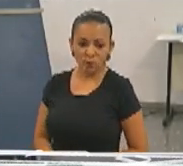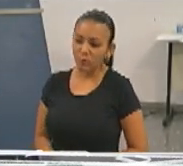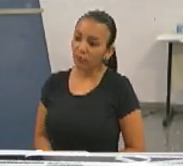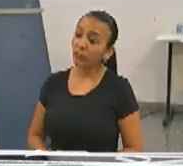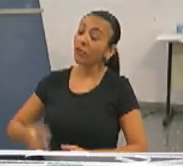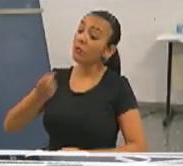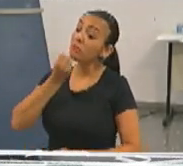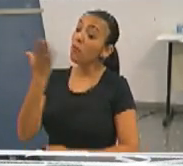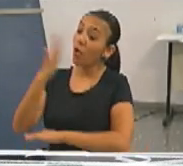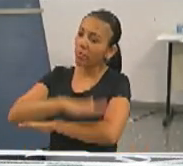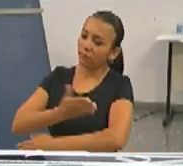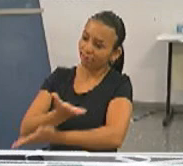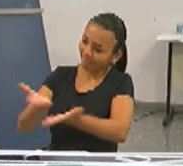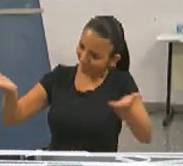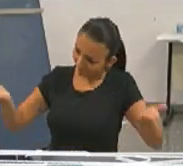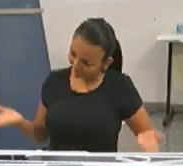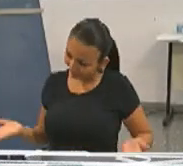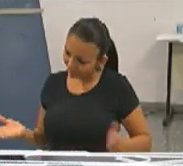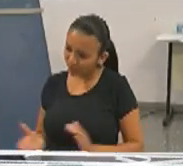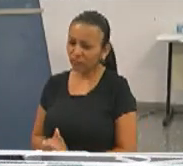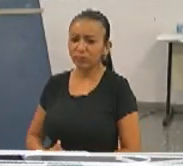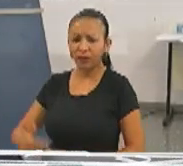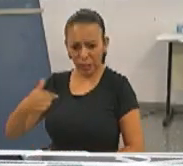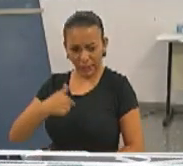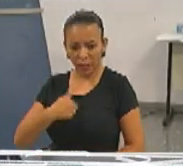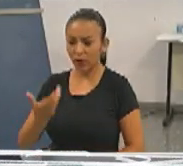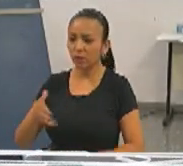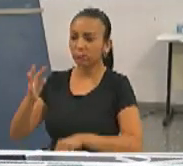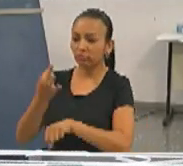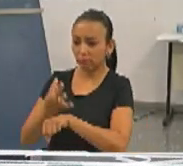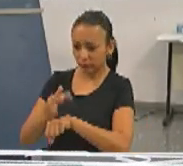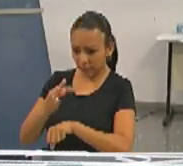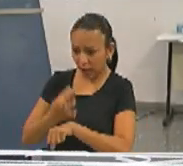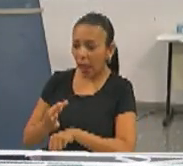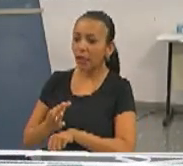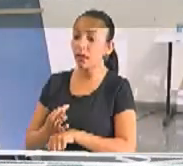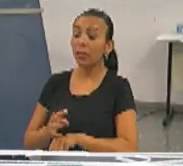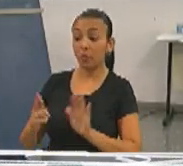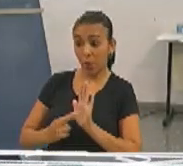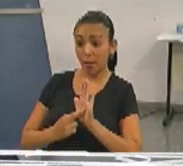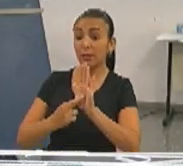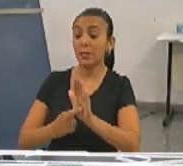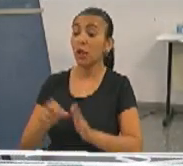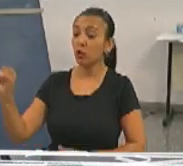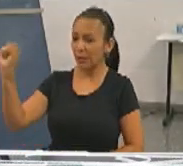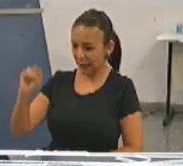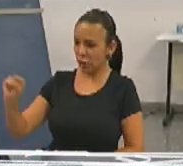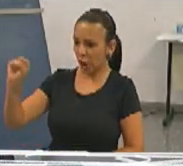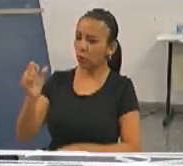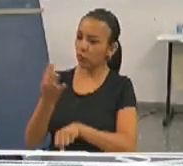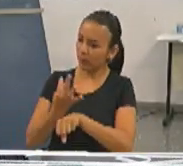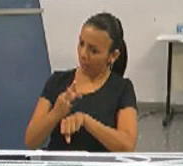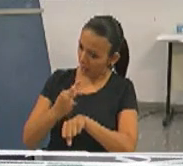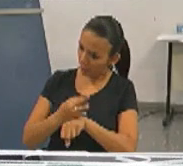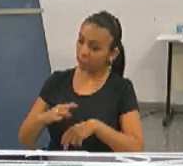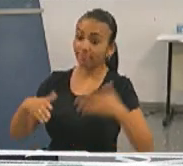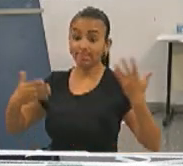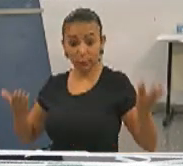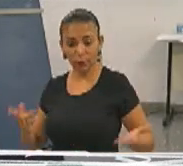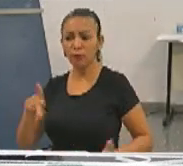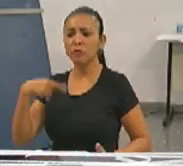Bom, boa tarde a todos. Eu estou aqui como técnico e como representante do Sindicato dos Técnicos. Então, nós